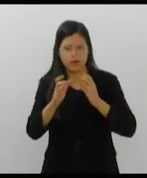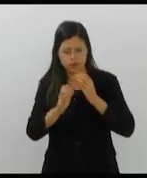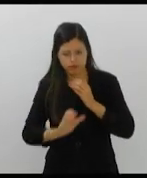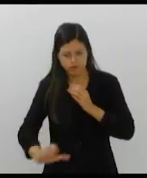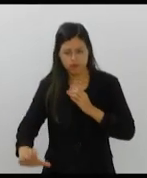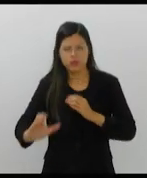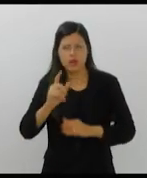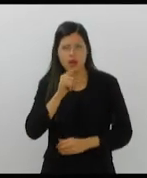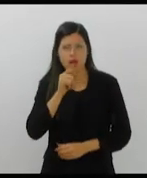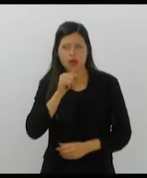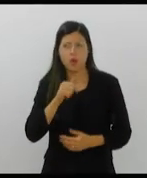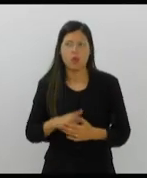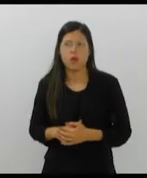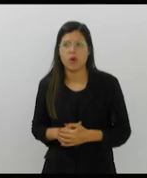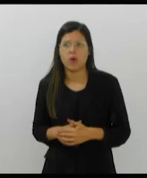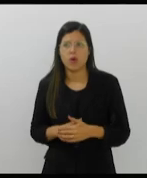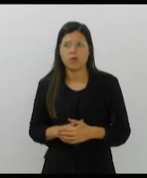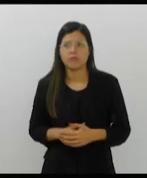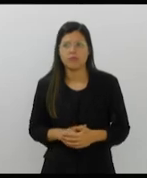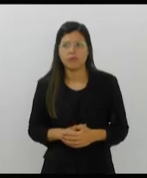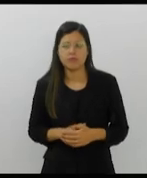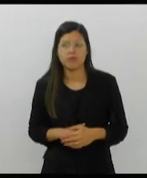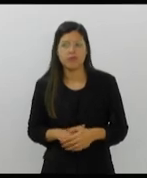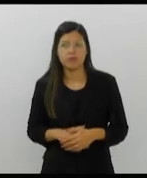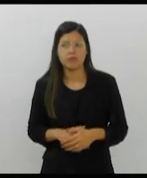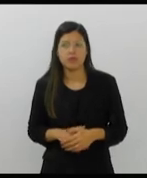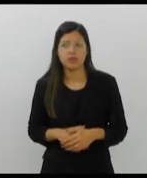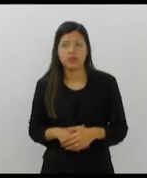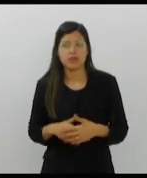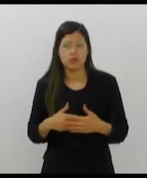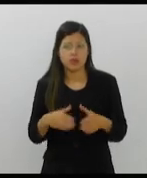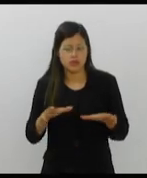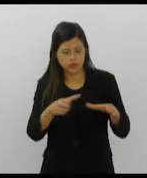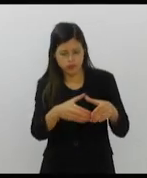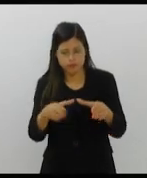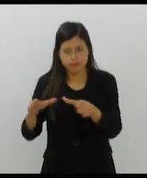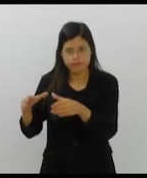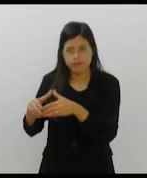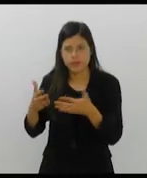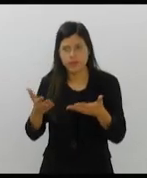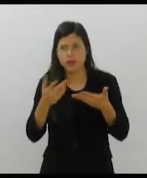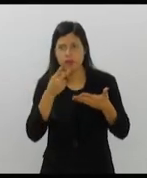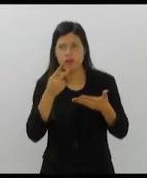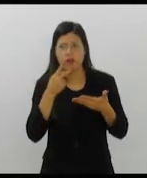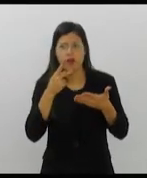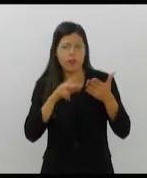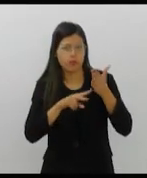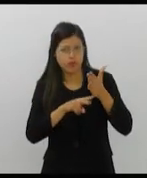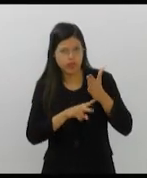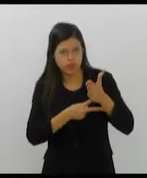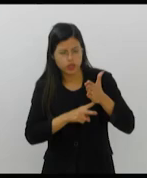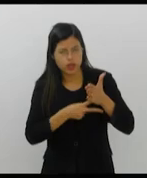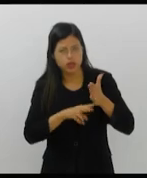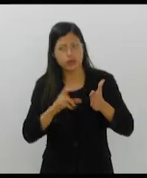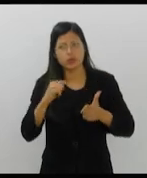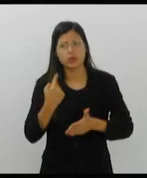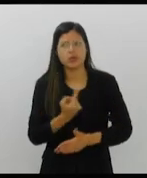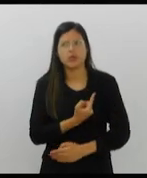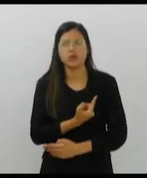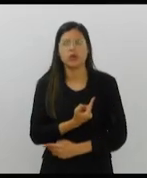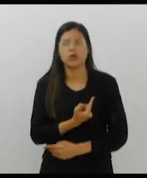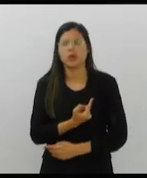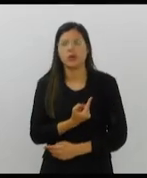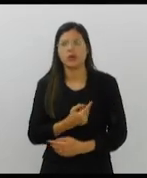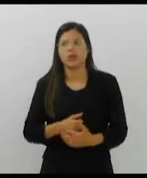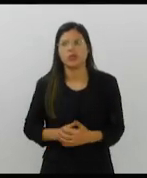de água, portanto, Conselho Popular de Saneamento, e essas lutas são nossas lutas. Queria dizer para os sindicatos que nós subscrevemos